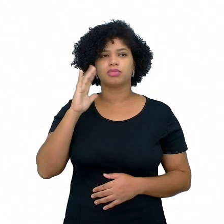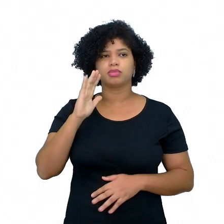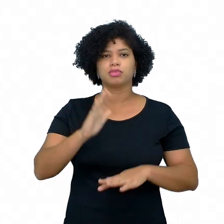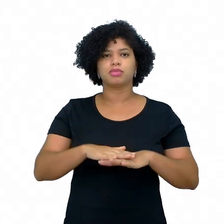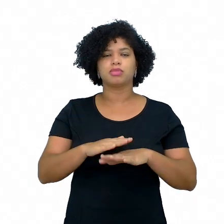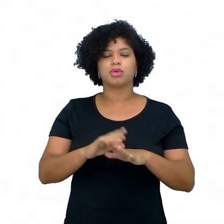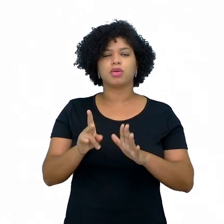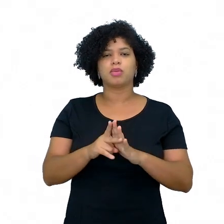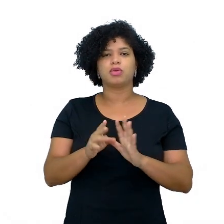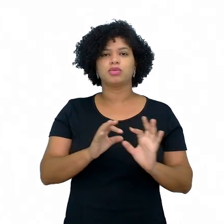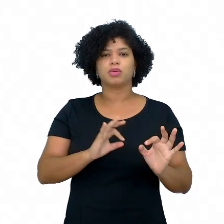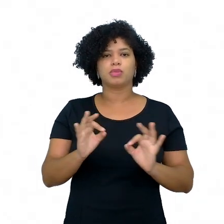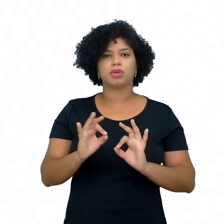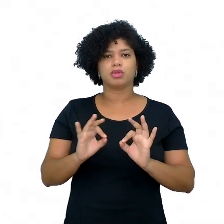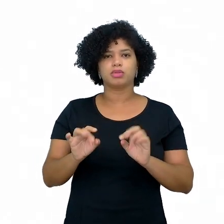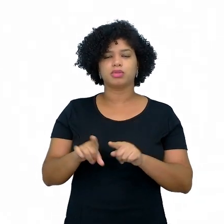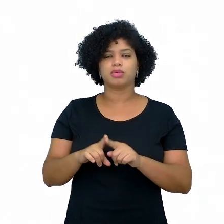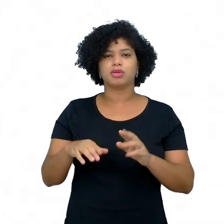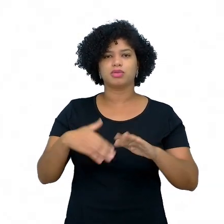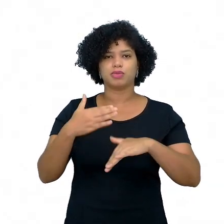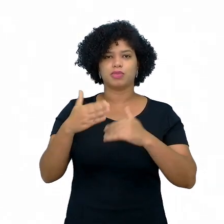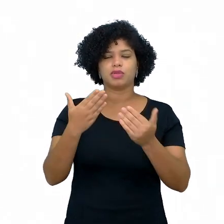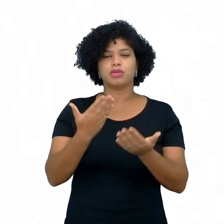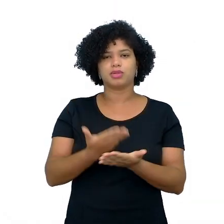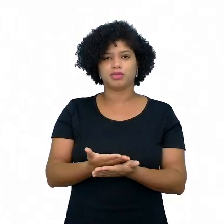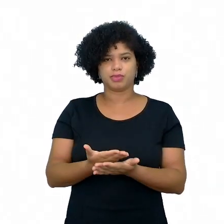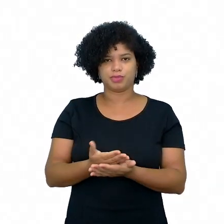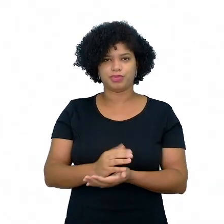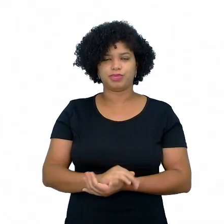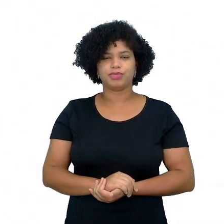de planejamento ou desenvolvimento das aulas.